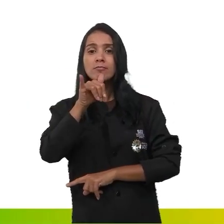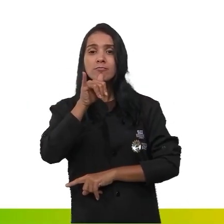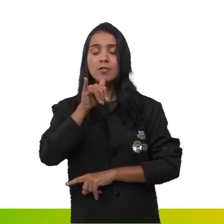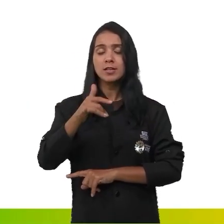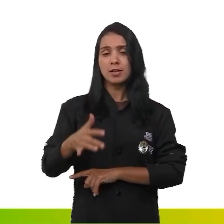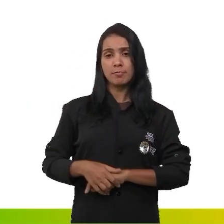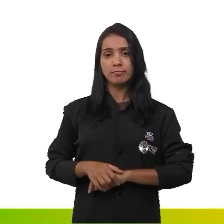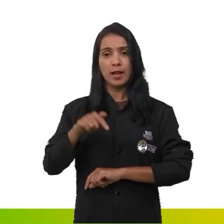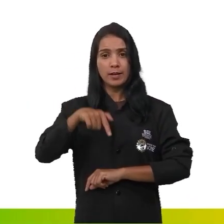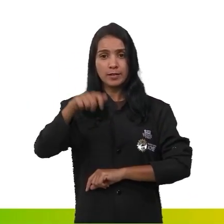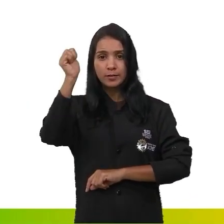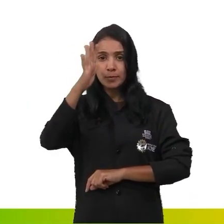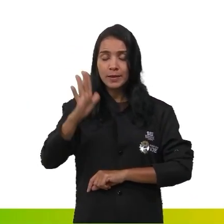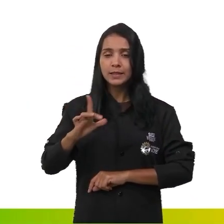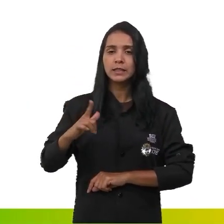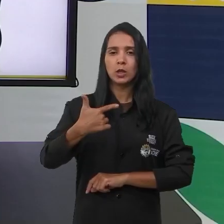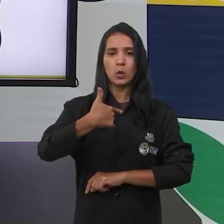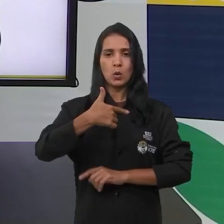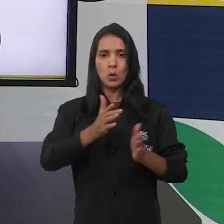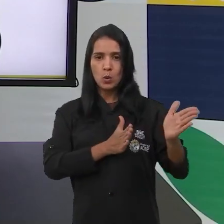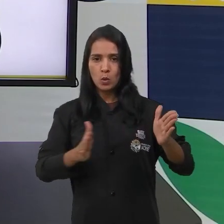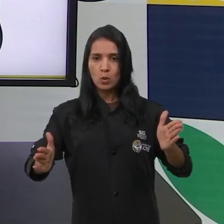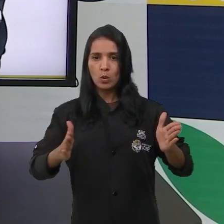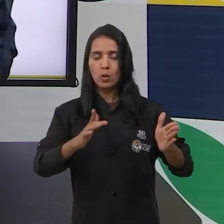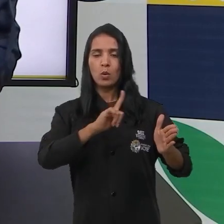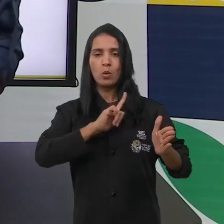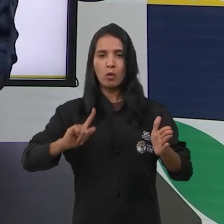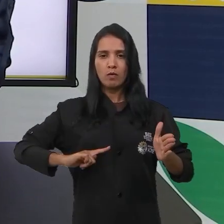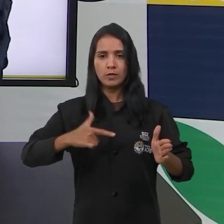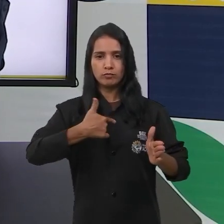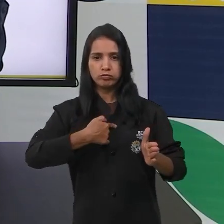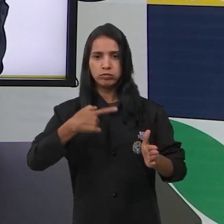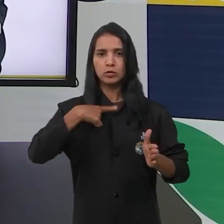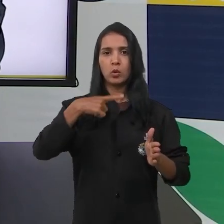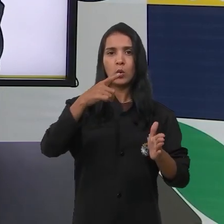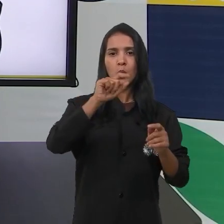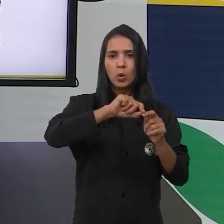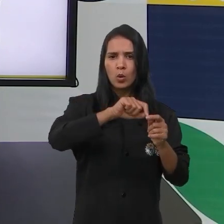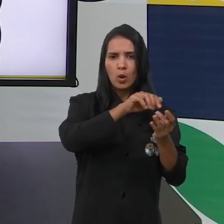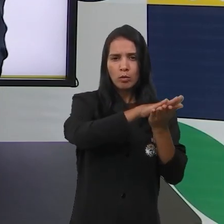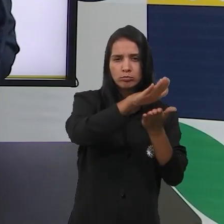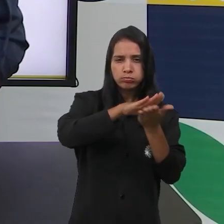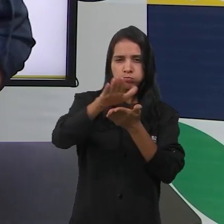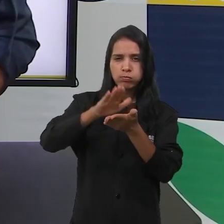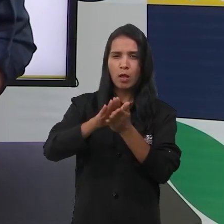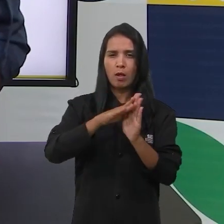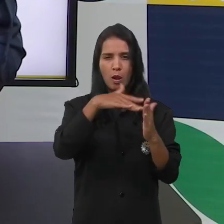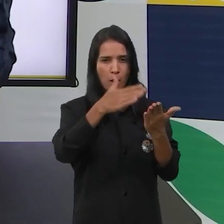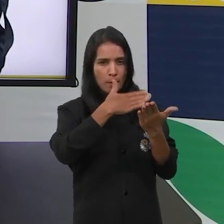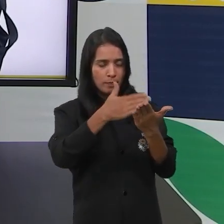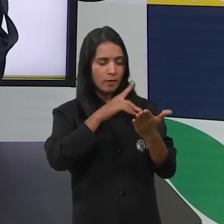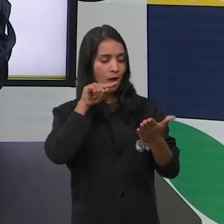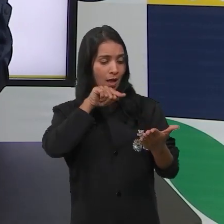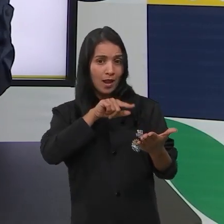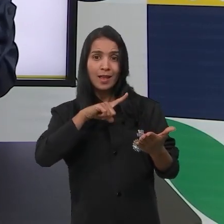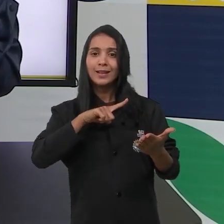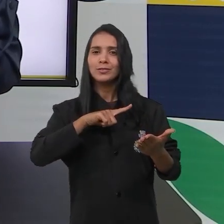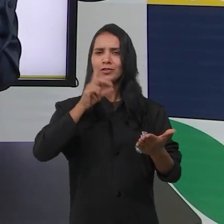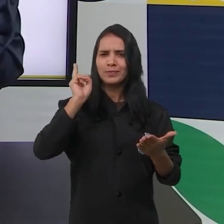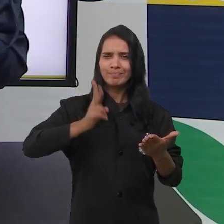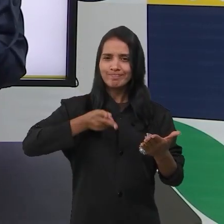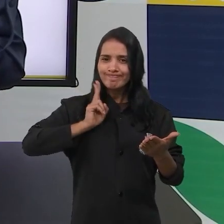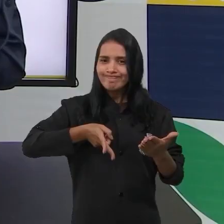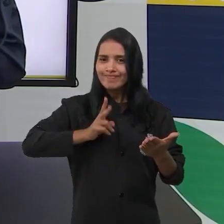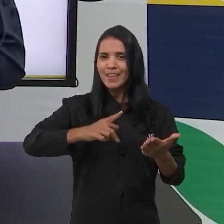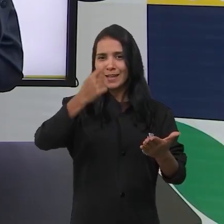acabou desenvolvendo algumas cartilhas, né, de ensino nas escolas, e nessas cartilhas tinha sempre fotografias